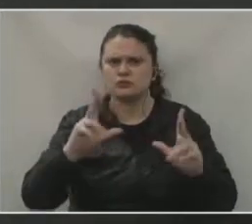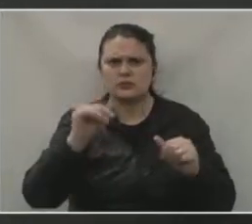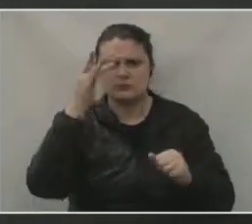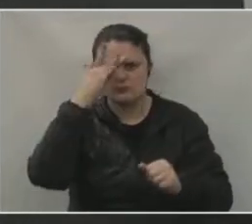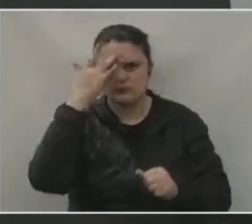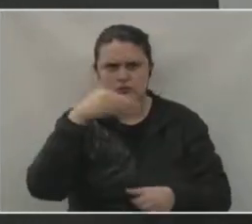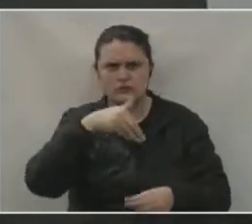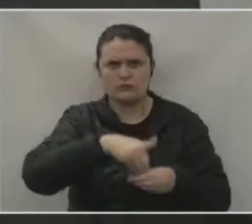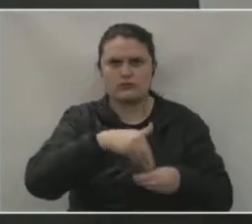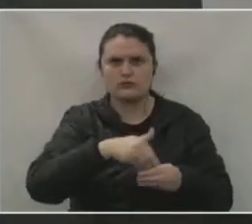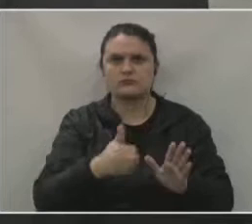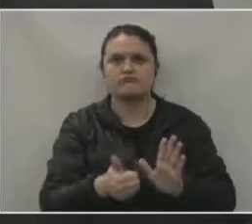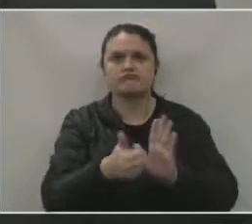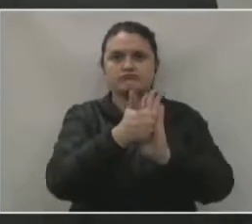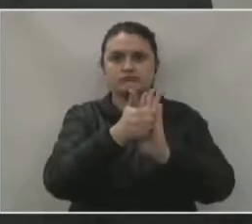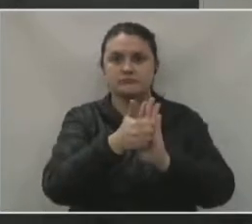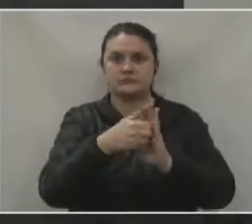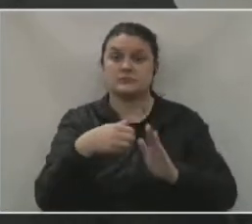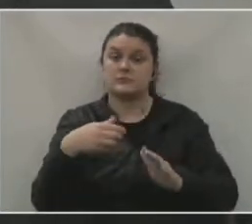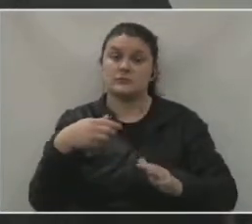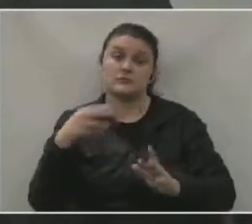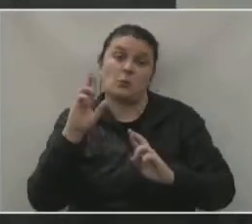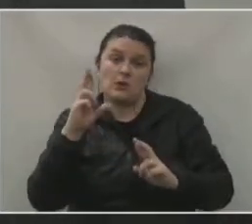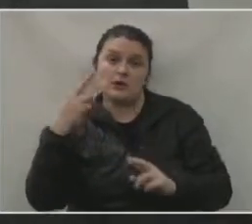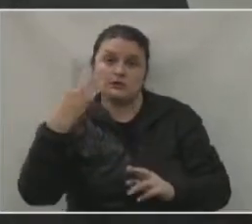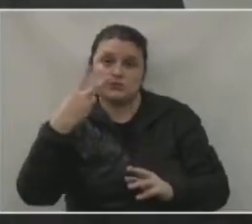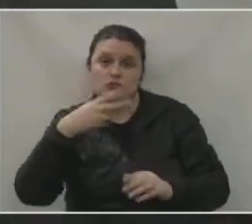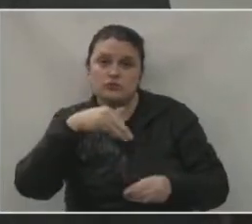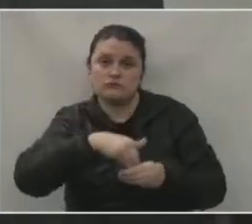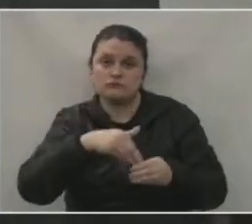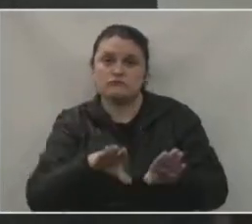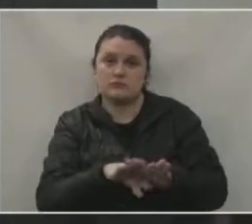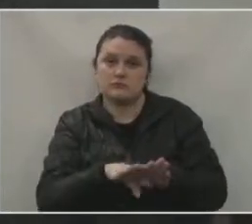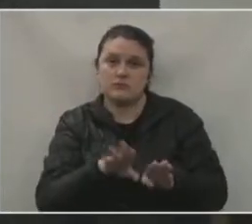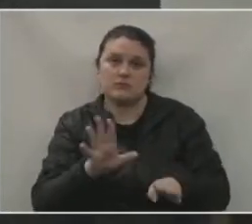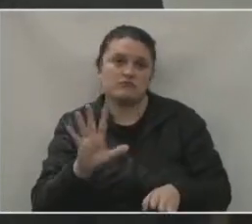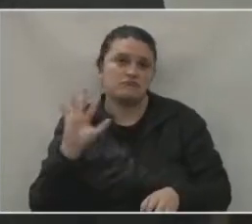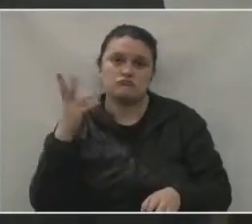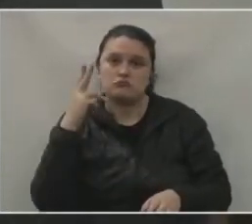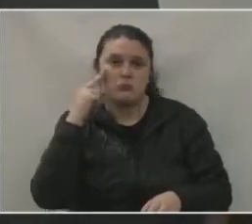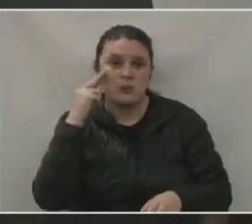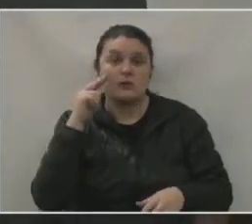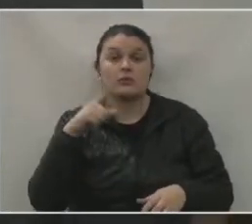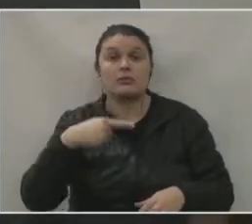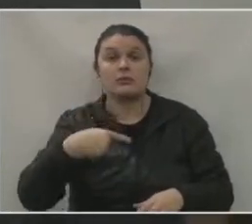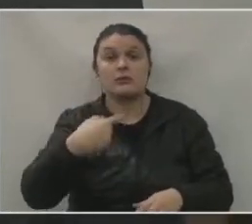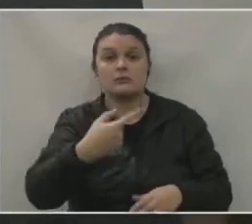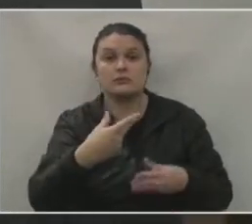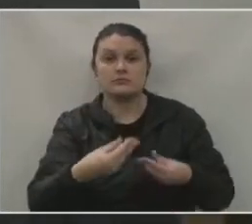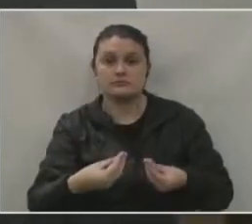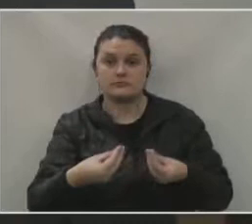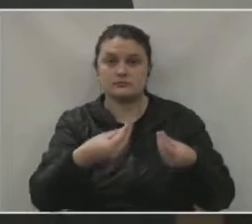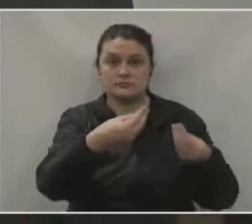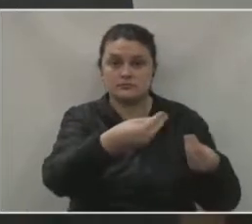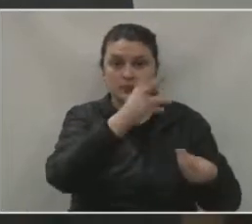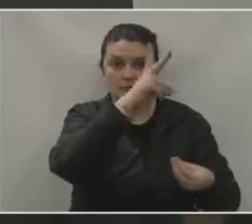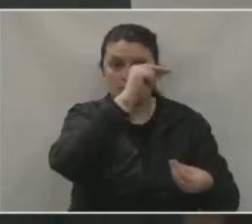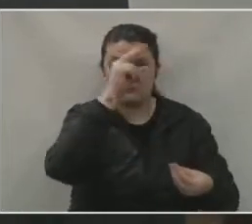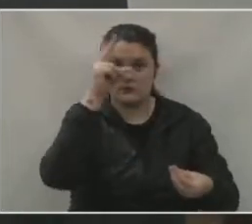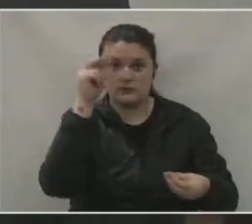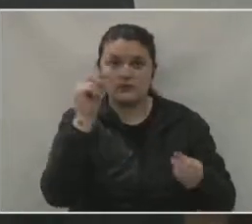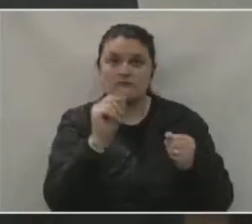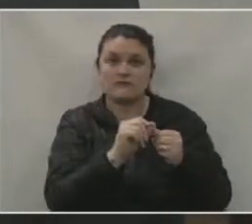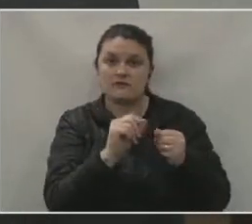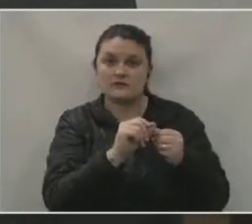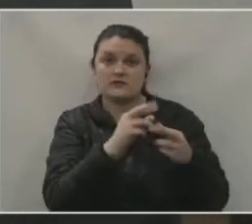votou favorável, provavelmente na segunda também ocorrerá tudo bem, né? E após será encaminhado, né, a prefeitura, e a